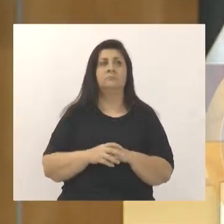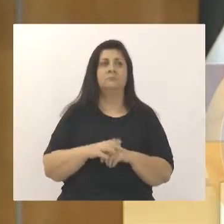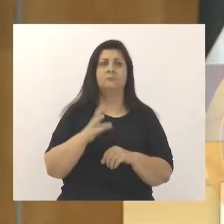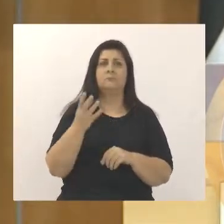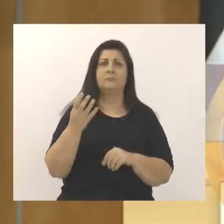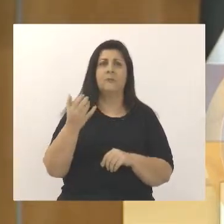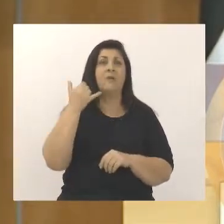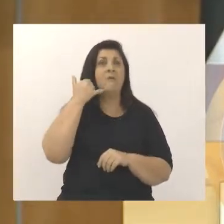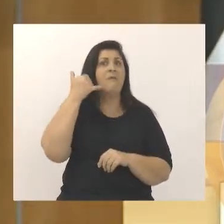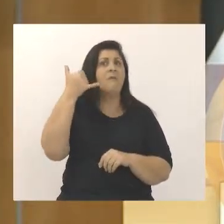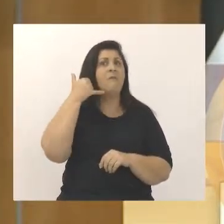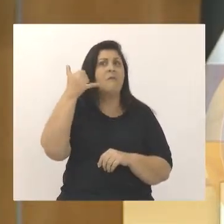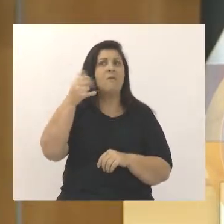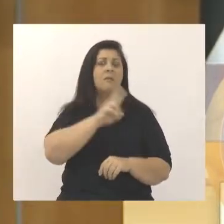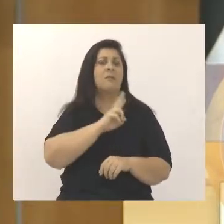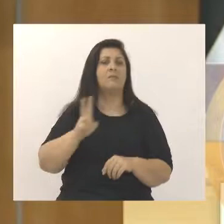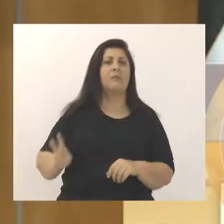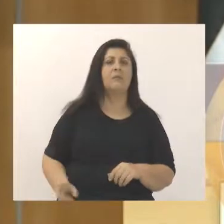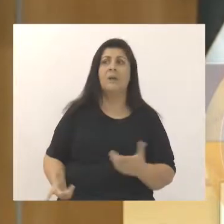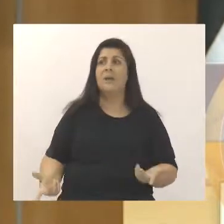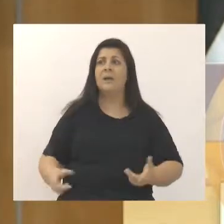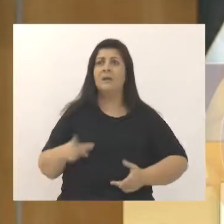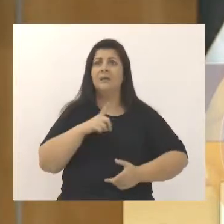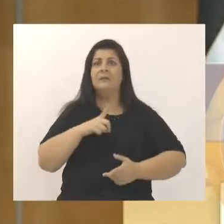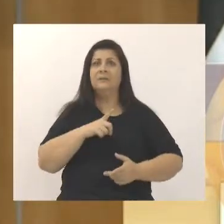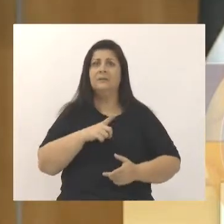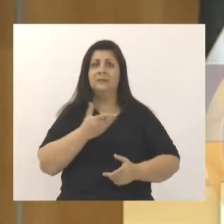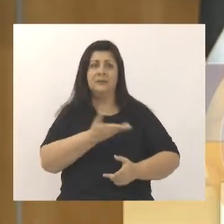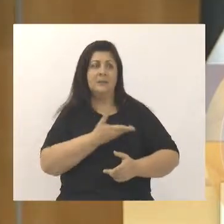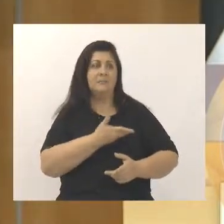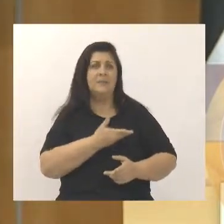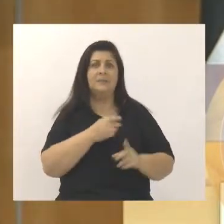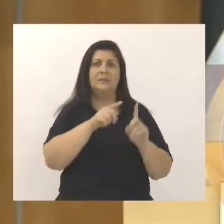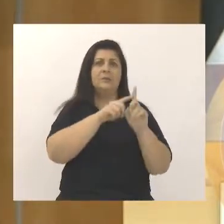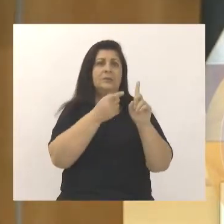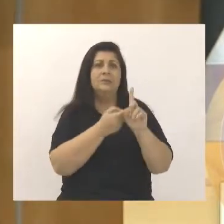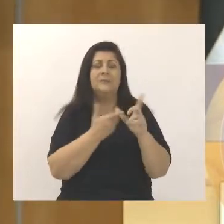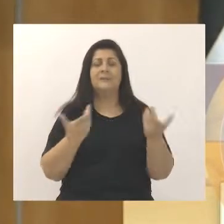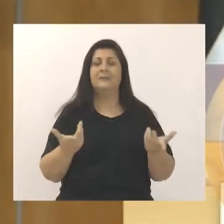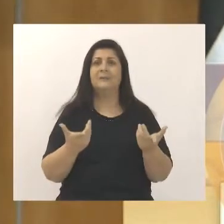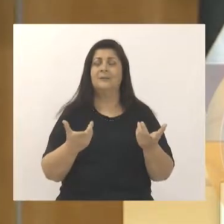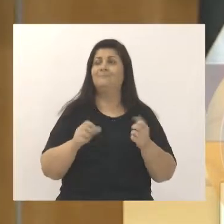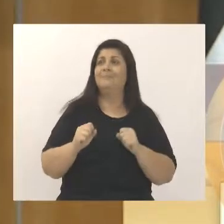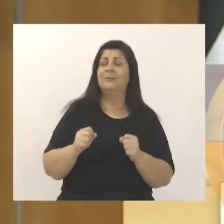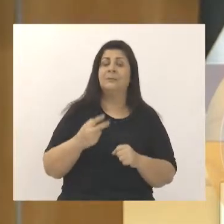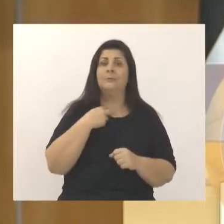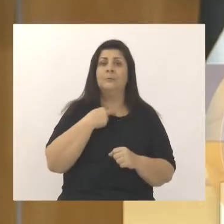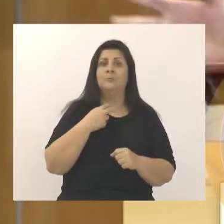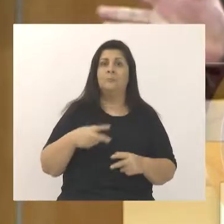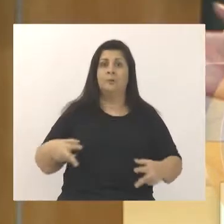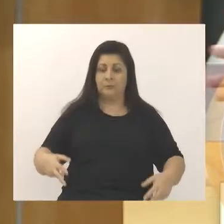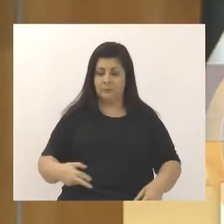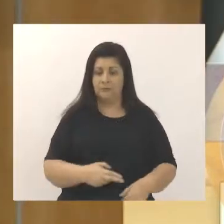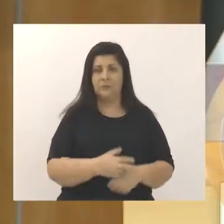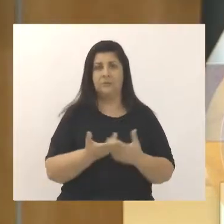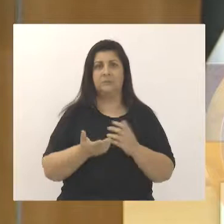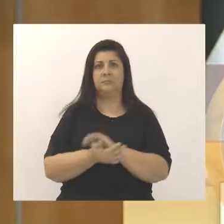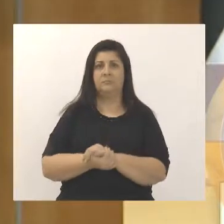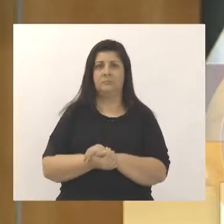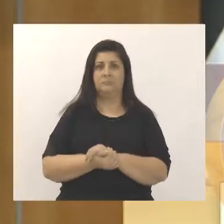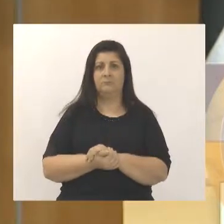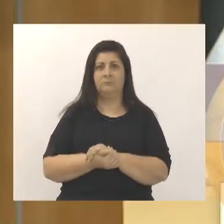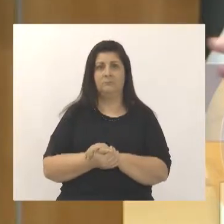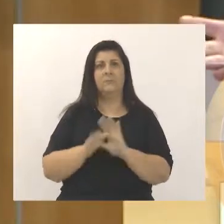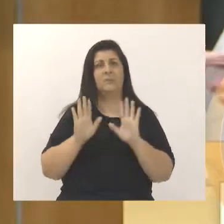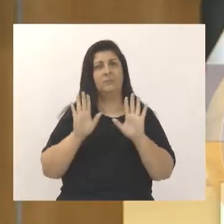ligam aqui? Ô, doutor, tem uma gestante que está um tempão lá em trabalho de parto, que não sei o quê, não faz cesárea. Então, gente, esse termo humanização,